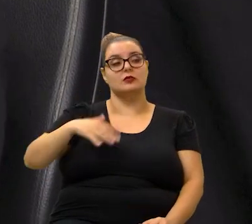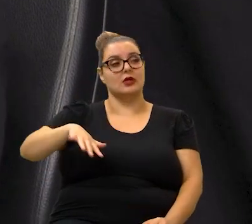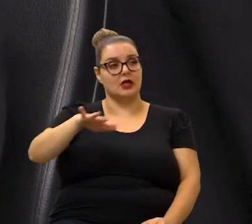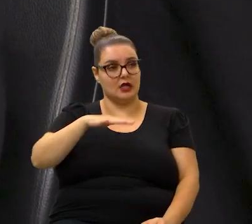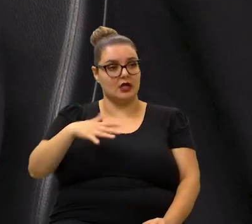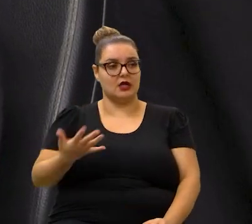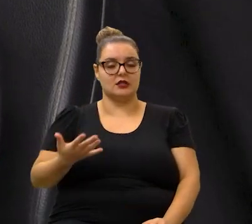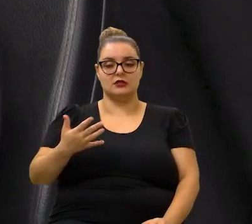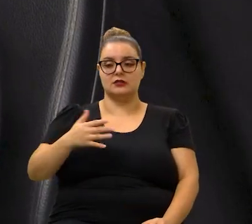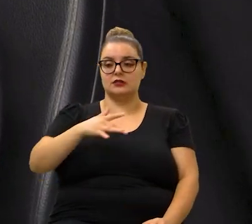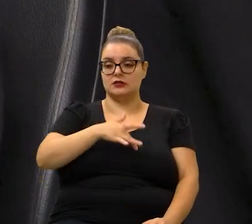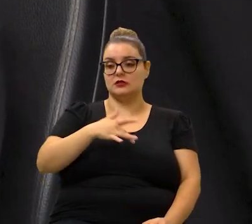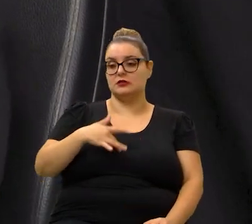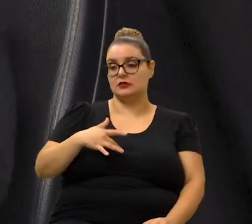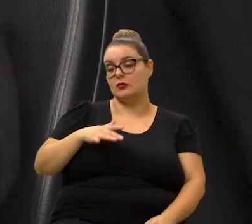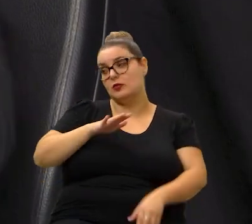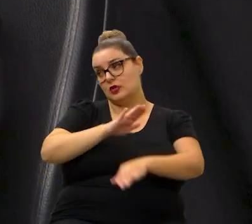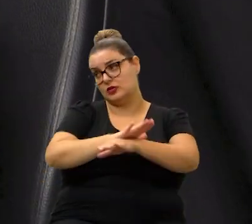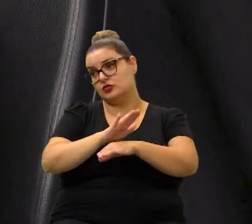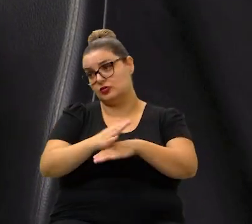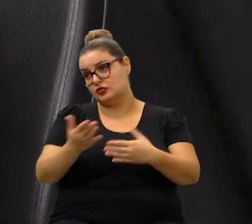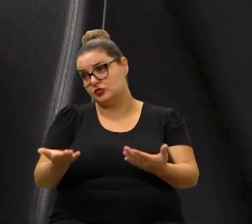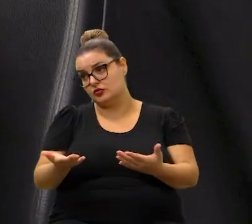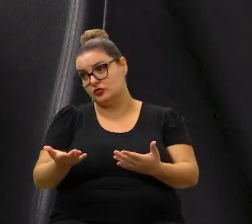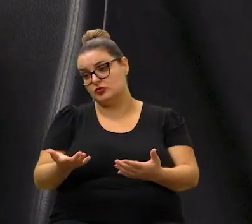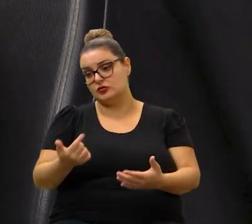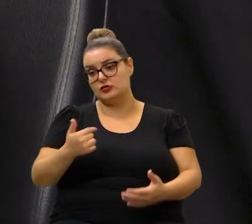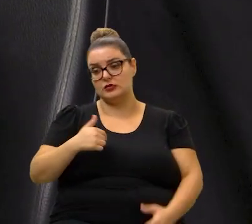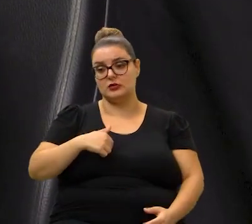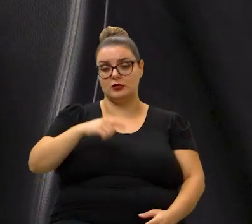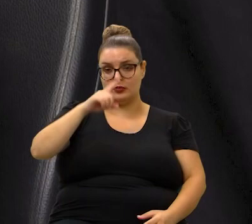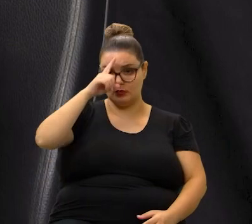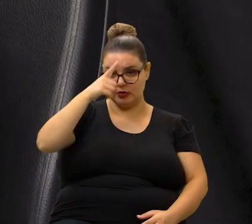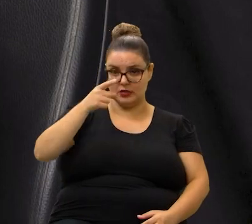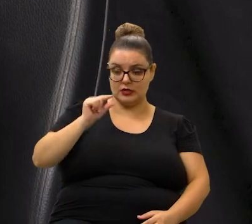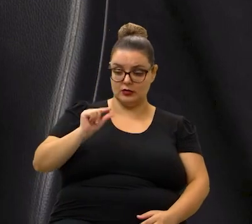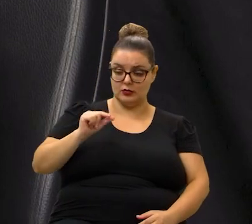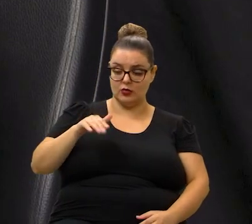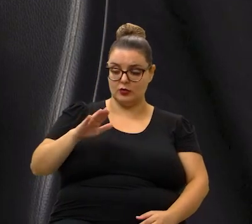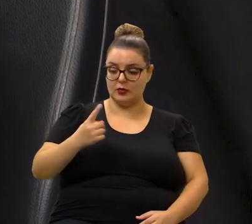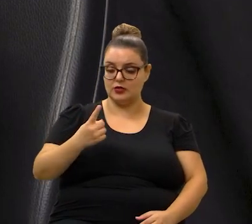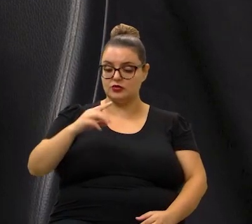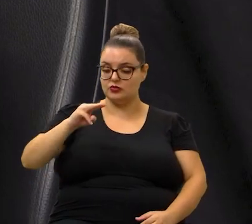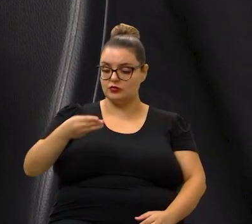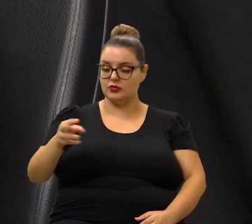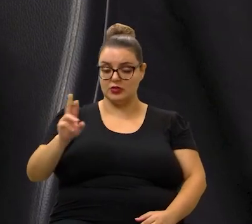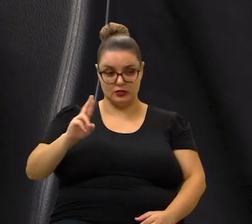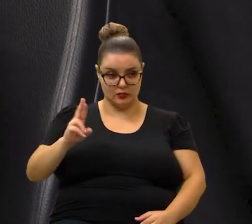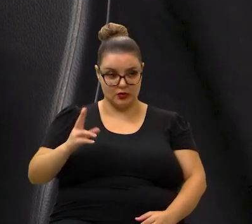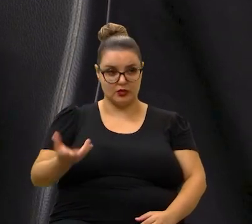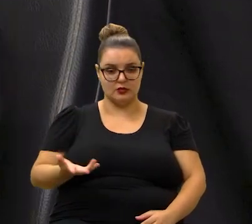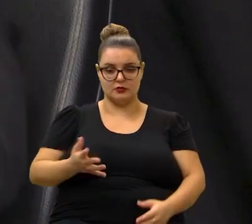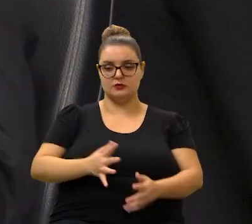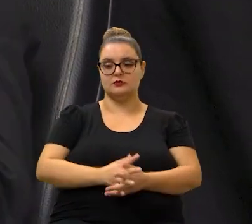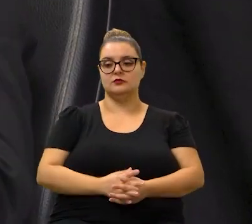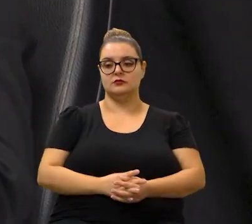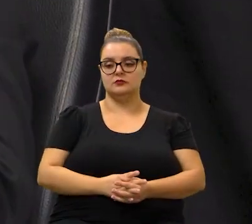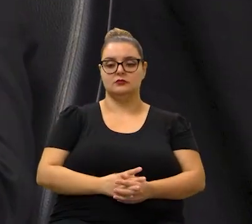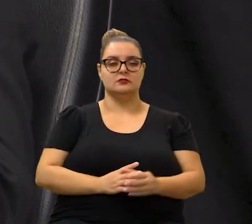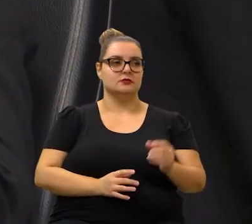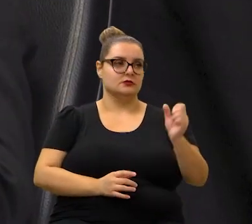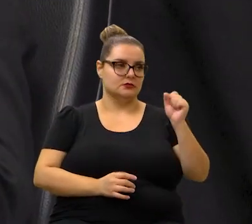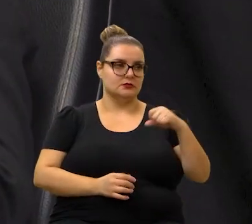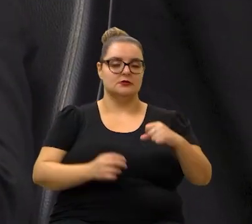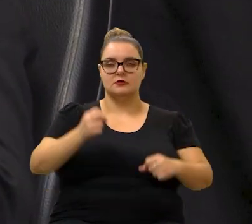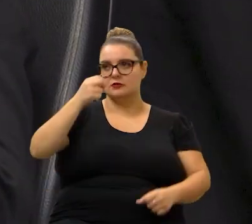saúde então viabilizou muito então eu mandei esse um pouco mais de R milhão de reais e foram eh